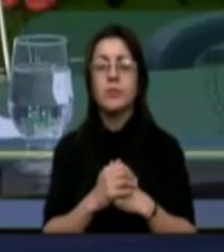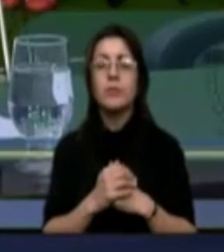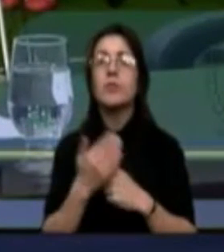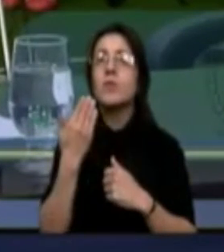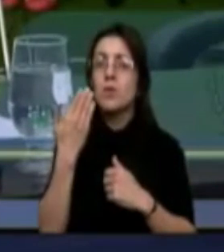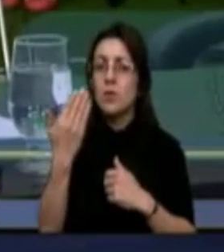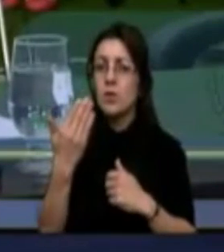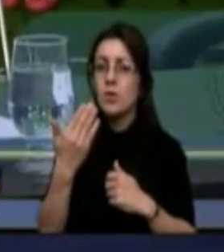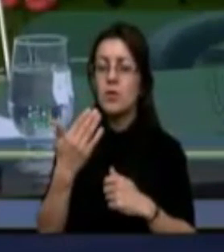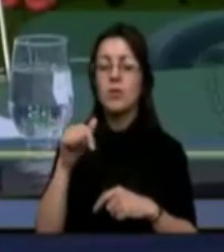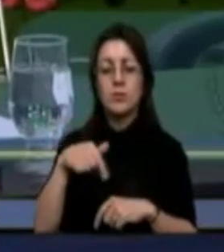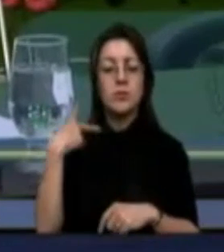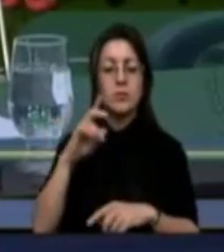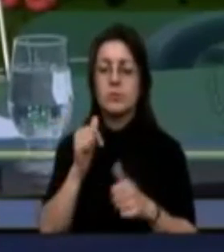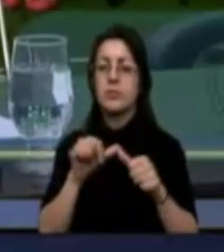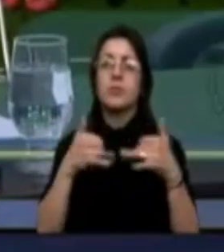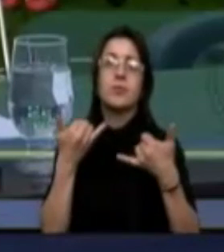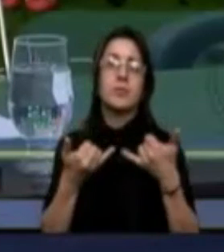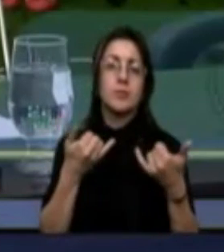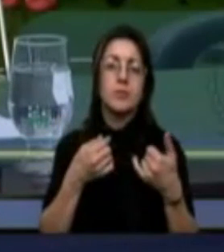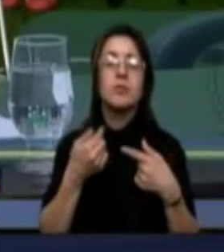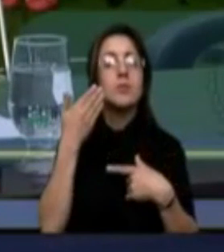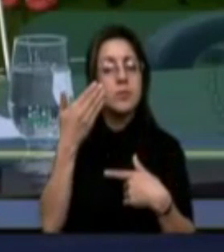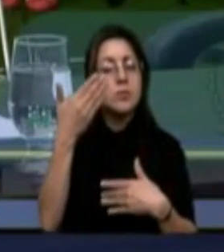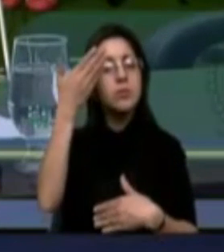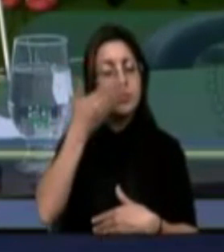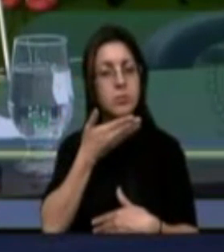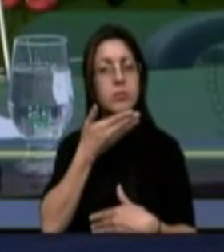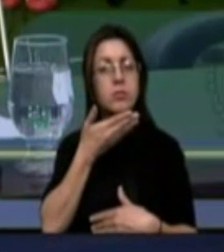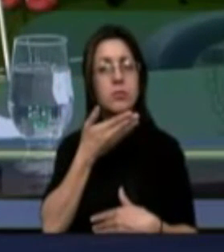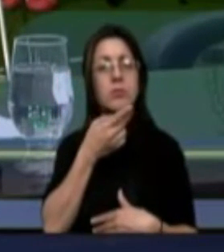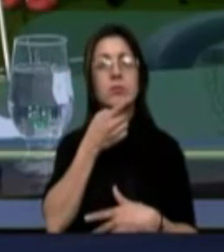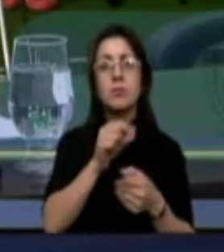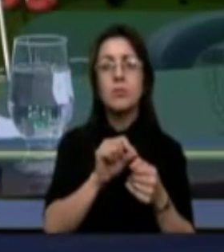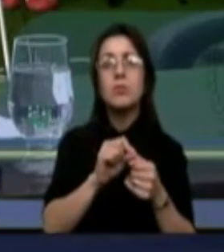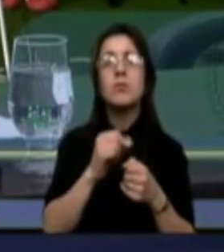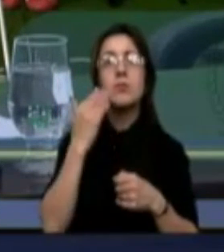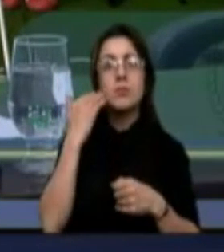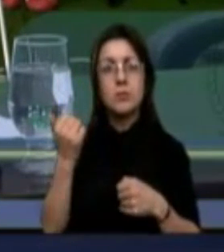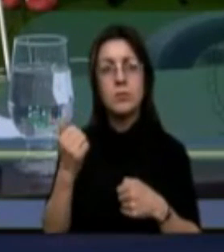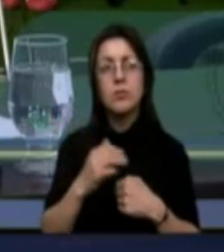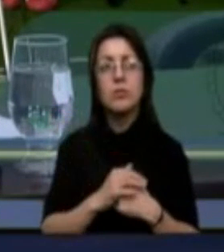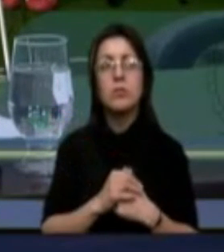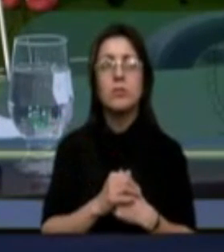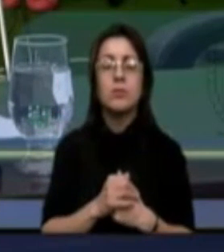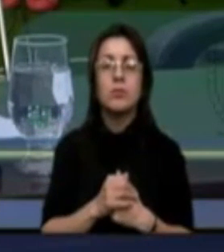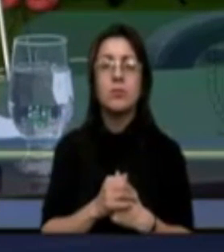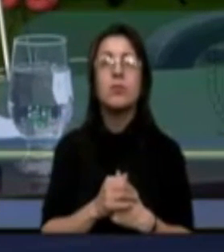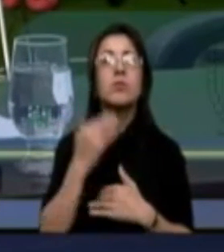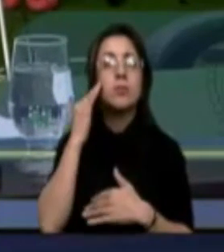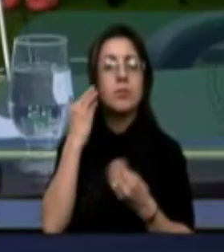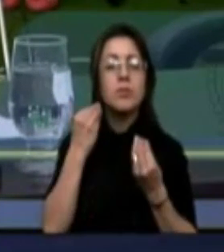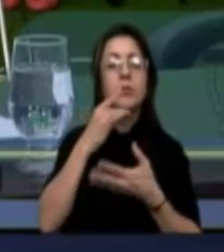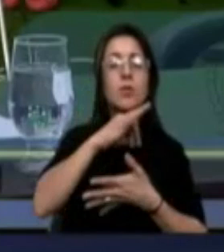esse legislativo não está aqui só para brincadeira, tem que lhes prestar conta. Vossa Excelência é do ramo, Vossa Excelência é do ramo, entende